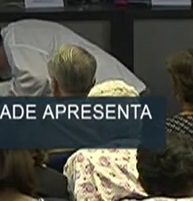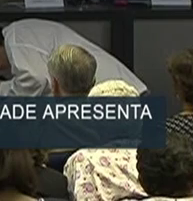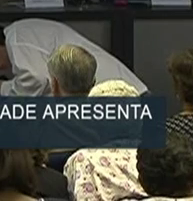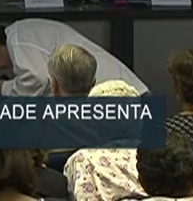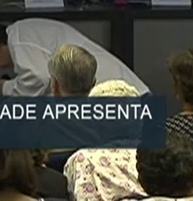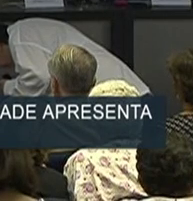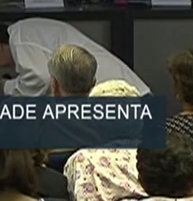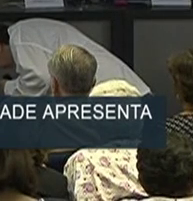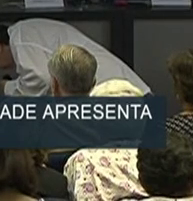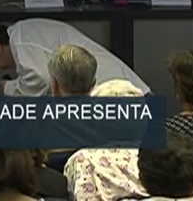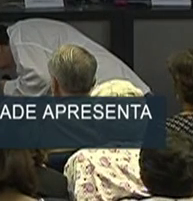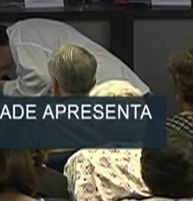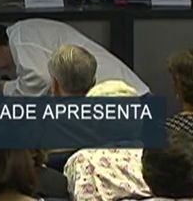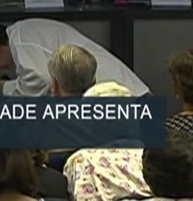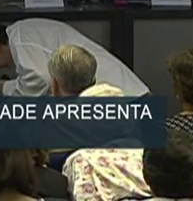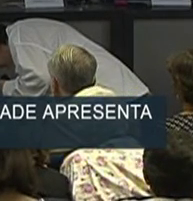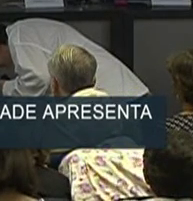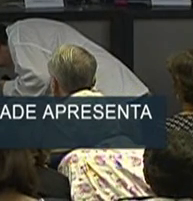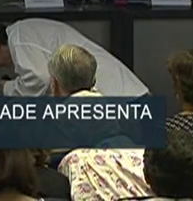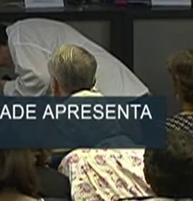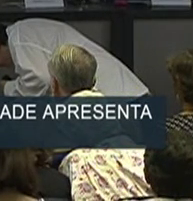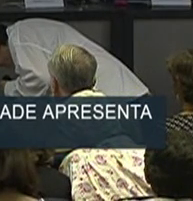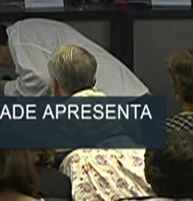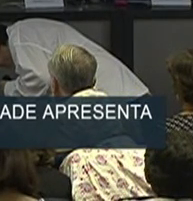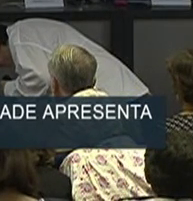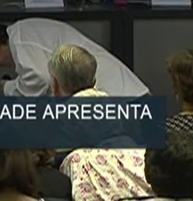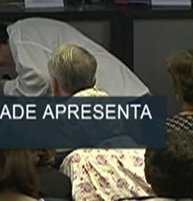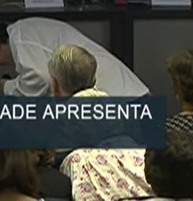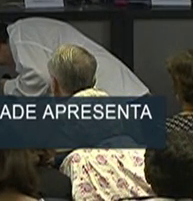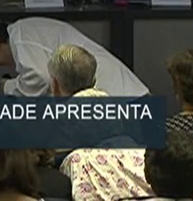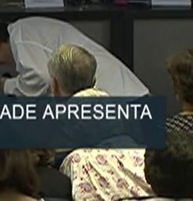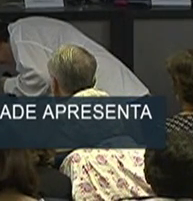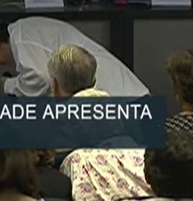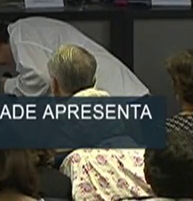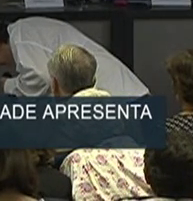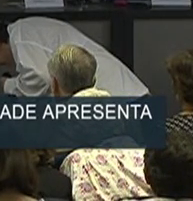Podemos seguir, gente? Já perdi a folha aqui.